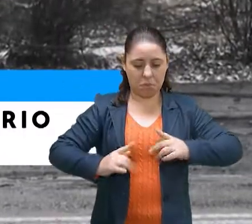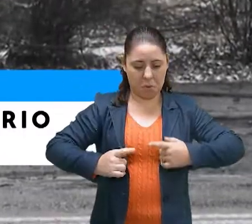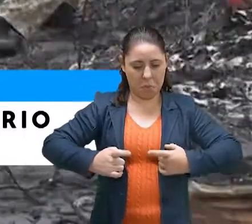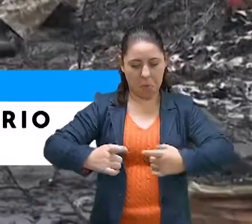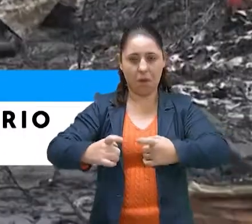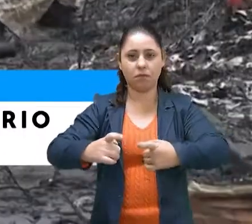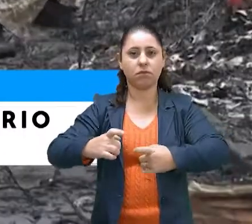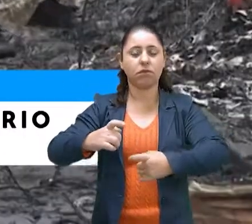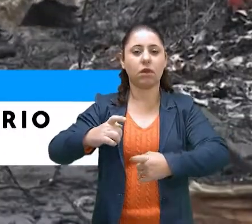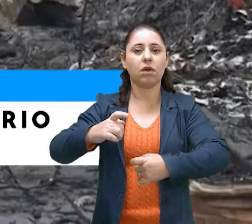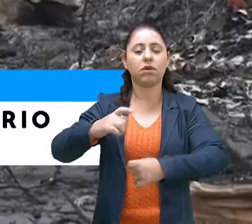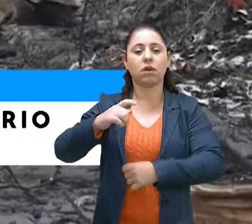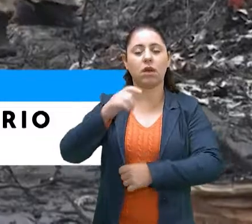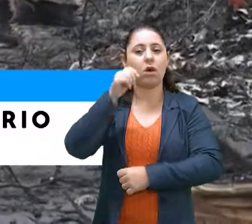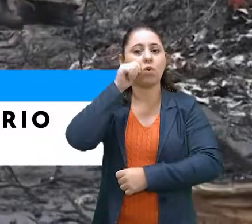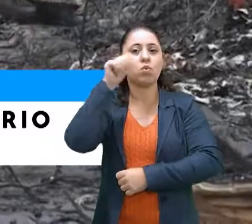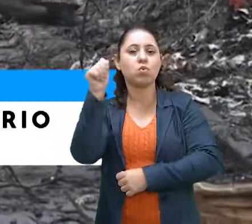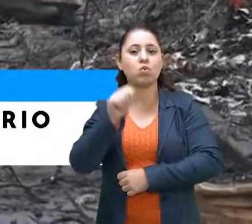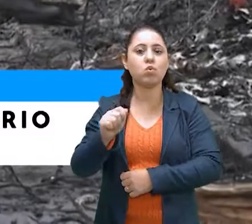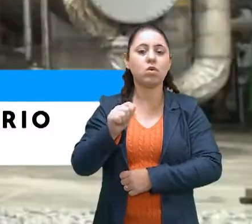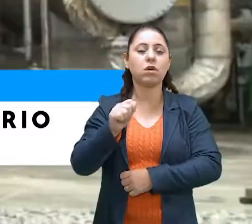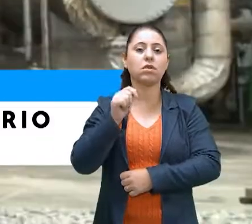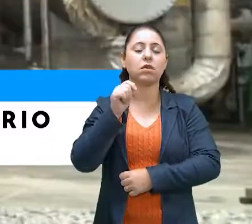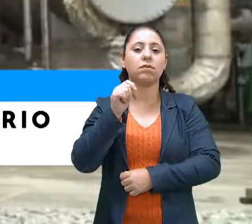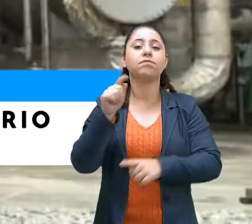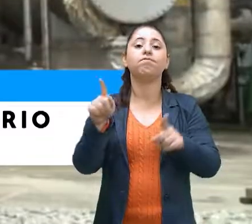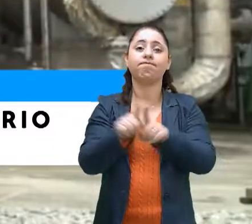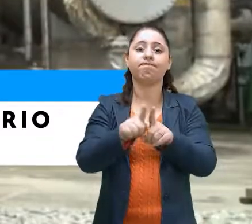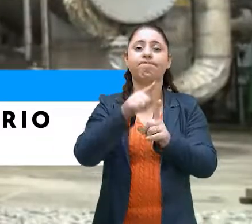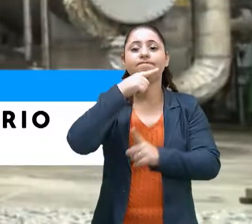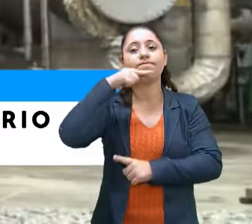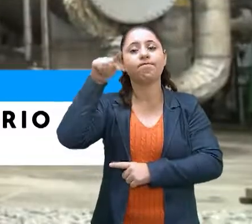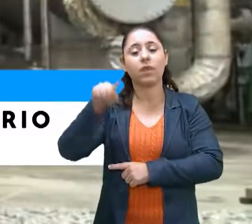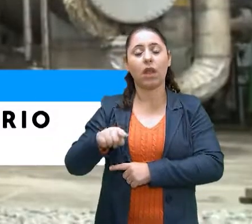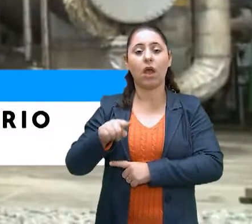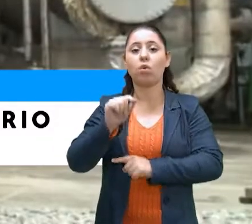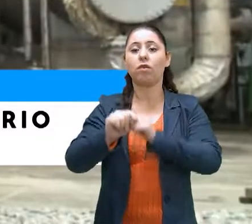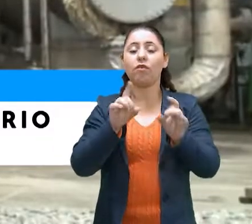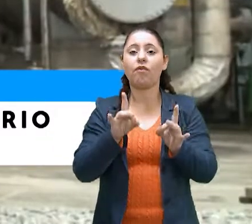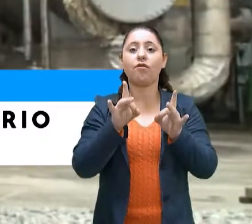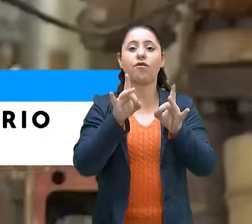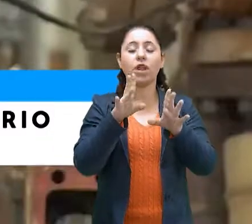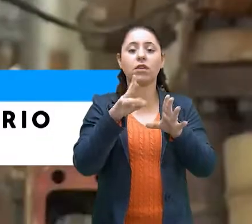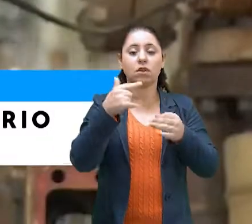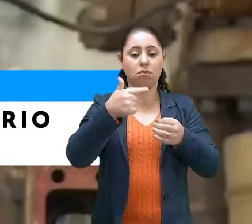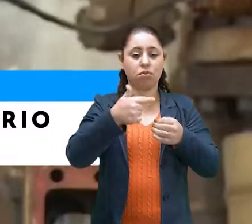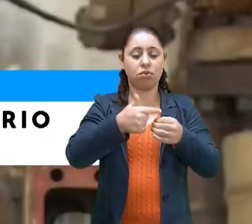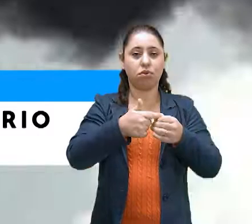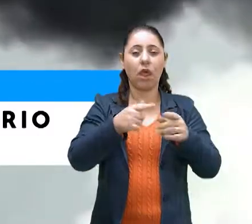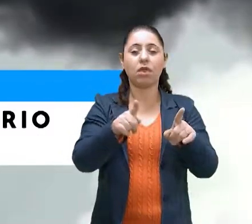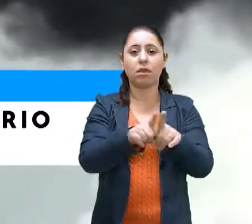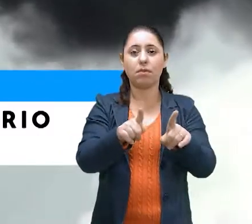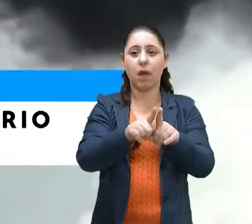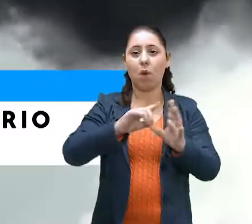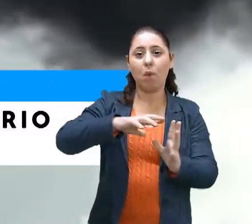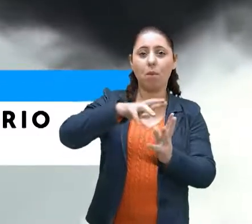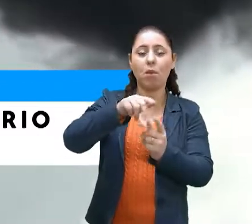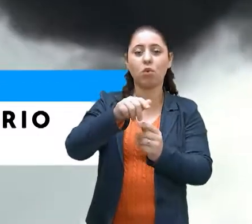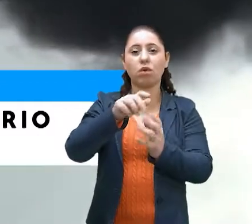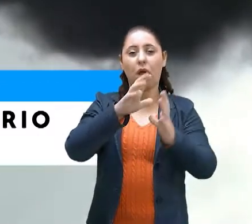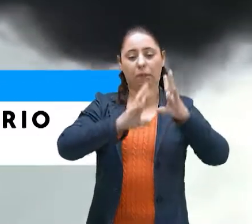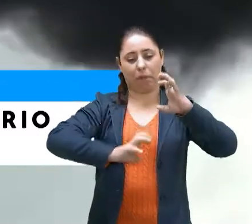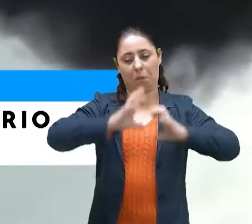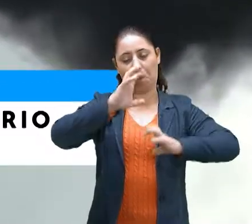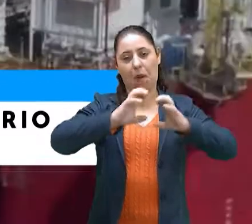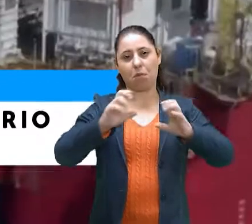Ucrânia e Rússia está afetando muitos outros países. A Rússia é um dos principais exportadores de petróleo no mundo. O conflito provocou